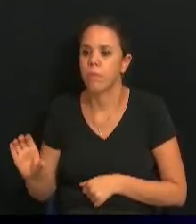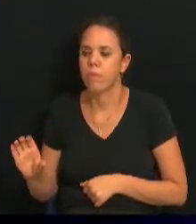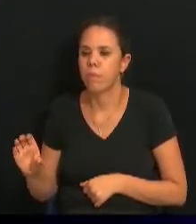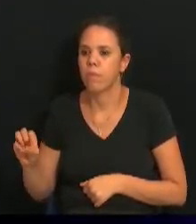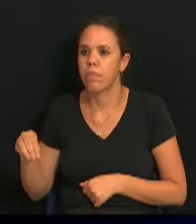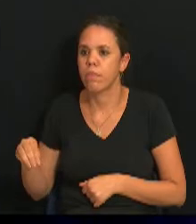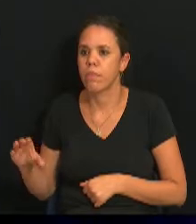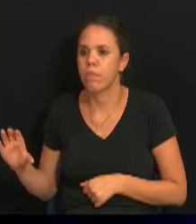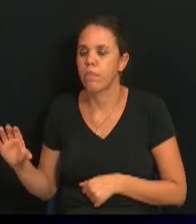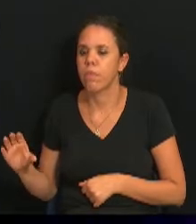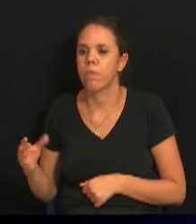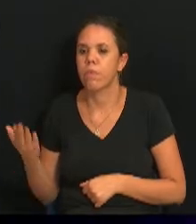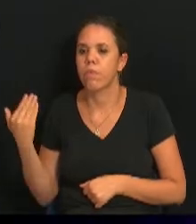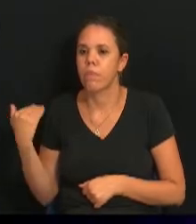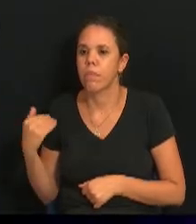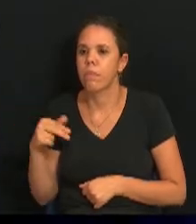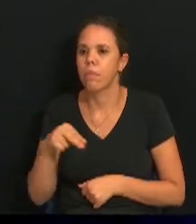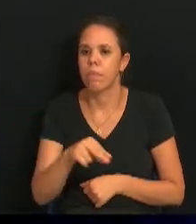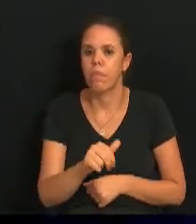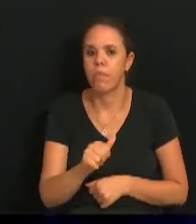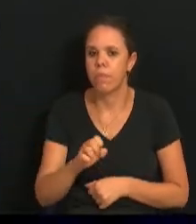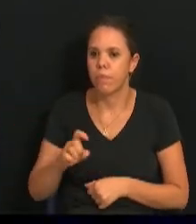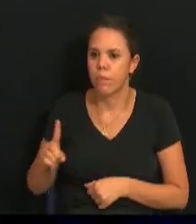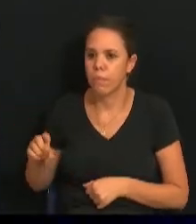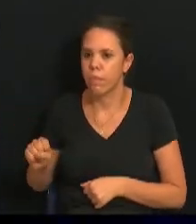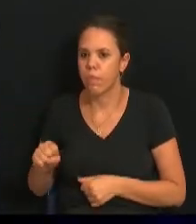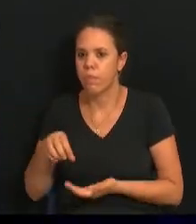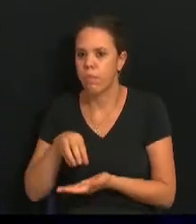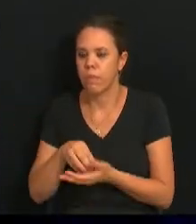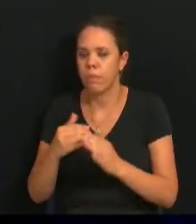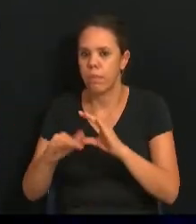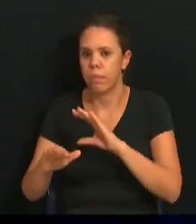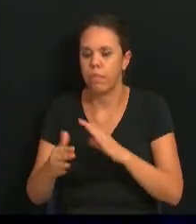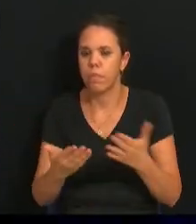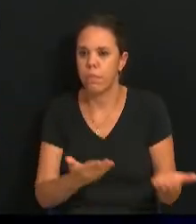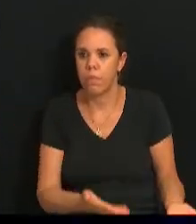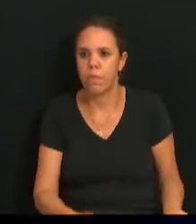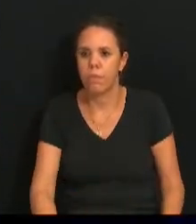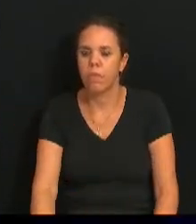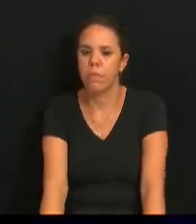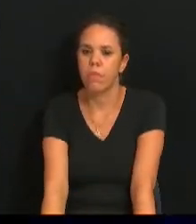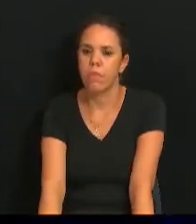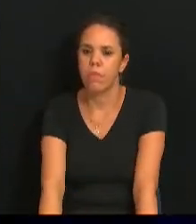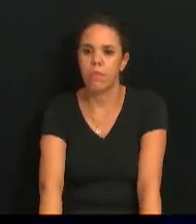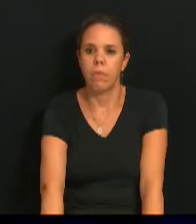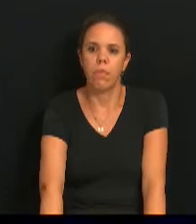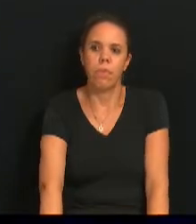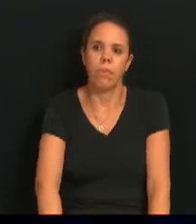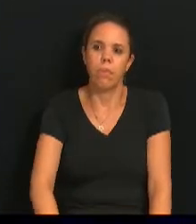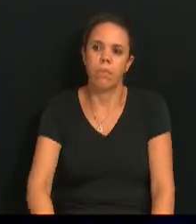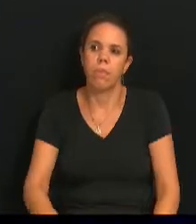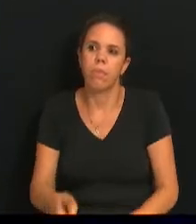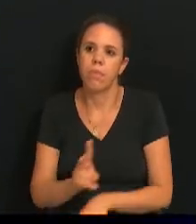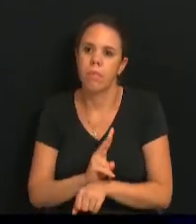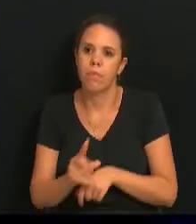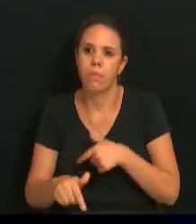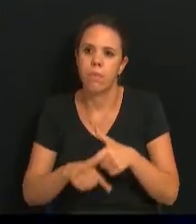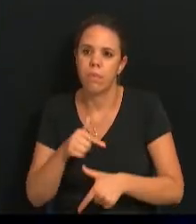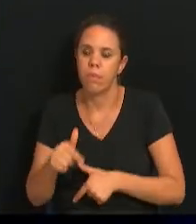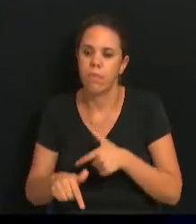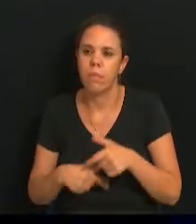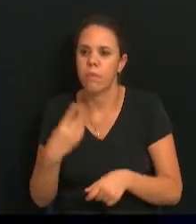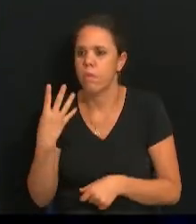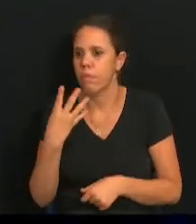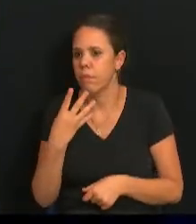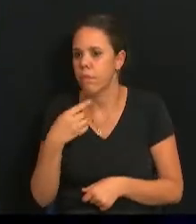unidades, para as NAEDs, que as NAEDs enviaram para as unidades, e as monitoras estavam tendo que trabalhar 4